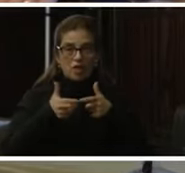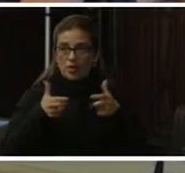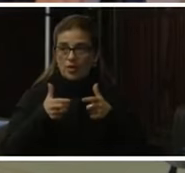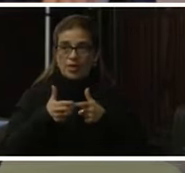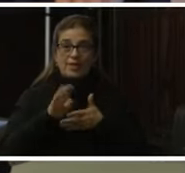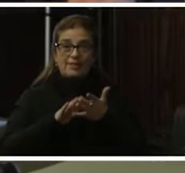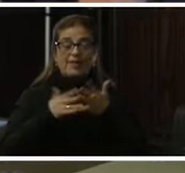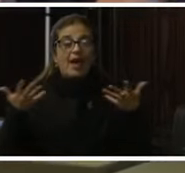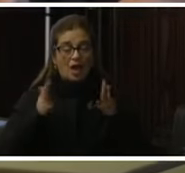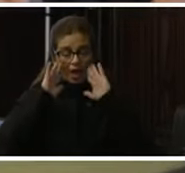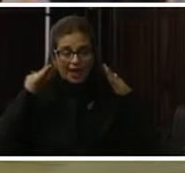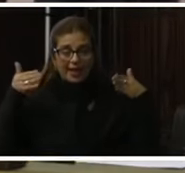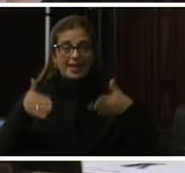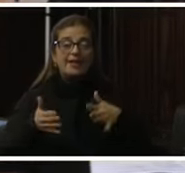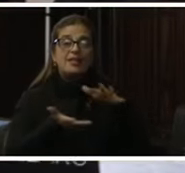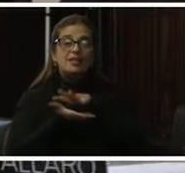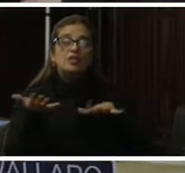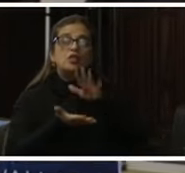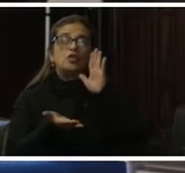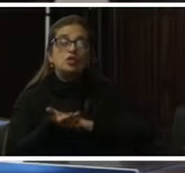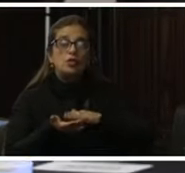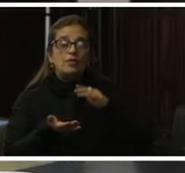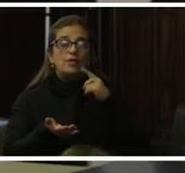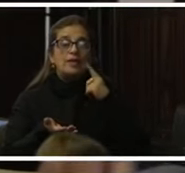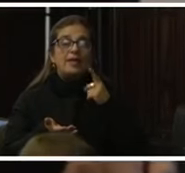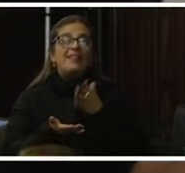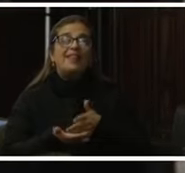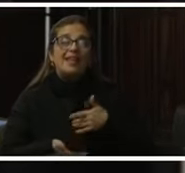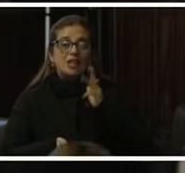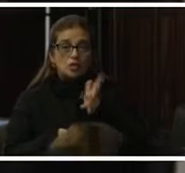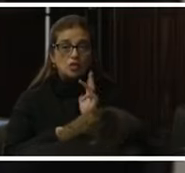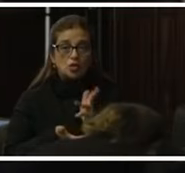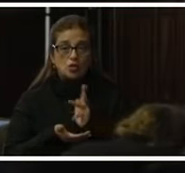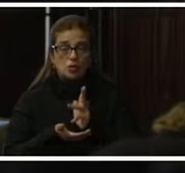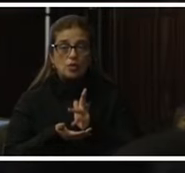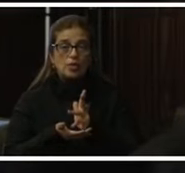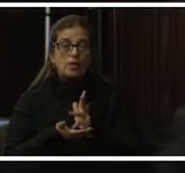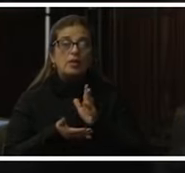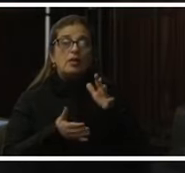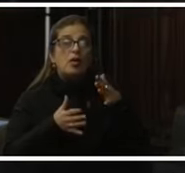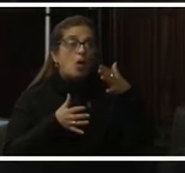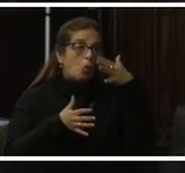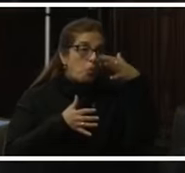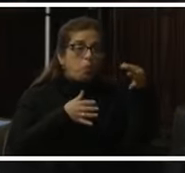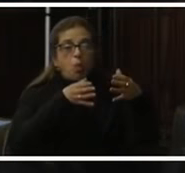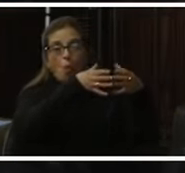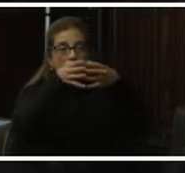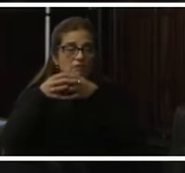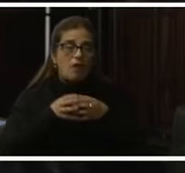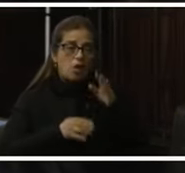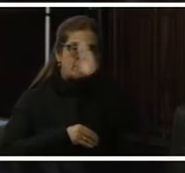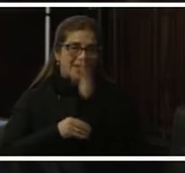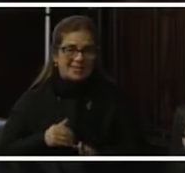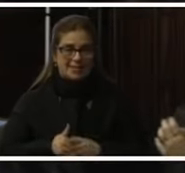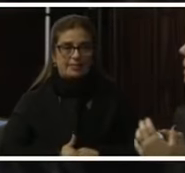tema que corresponde a bordar e se referiu à situação dos direitos humanos e dos povos indígenas em brasília